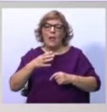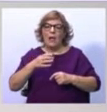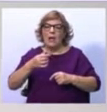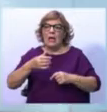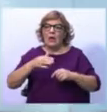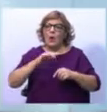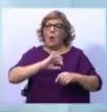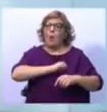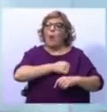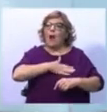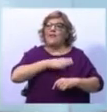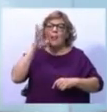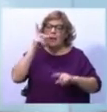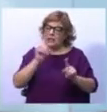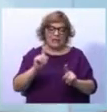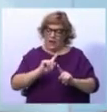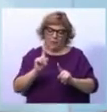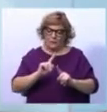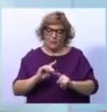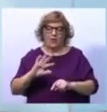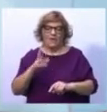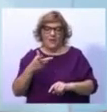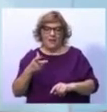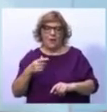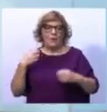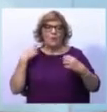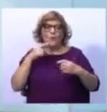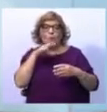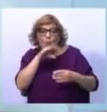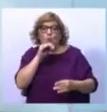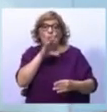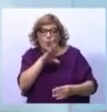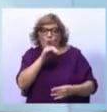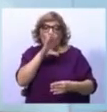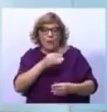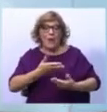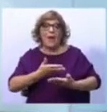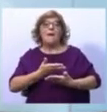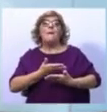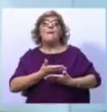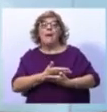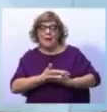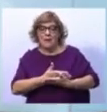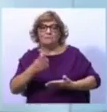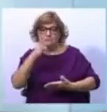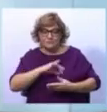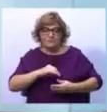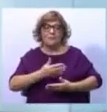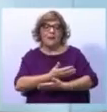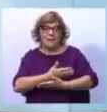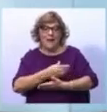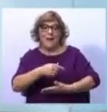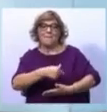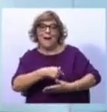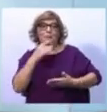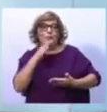é a partir do movimento de sucção e deglutição do bebê, quanto mais vezes o bebê vai à mama, que há